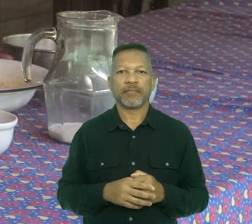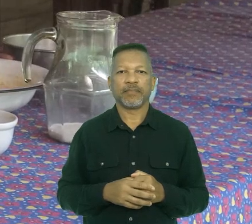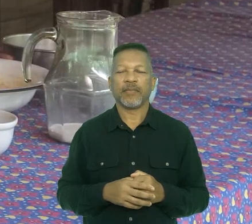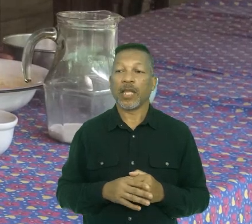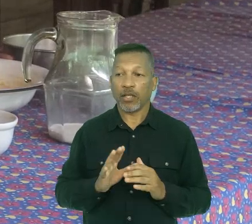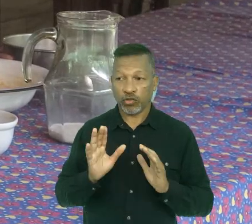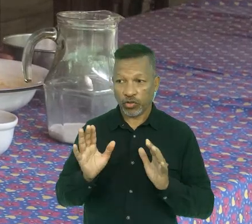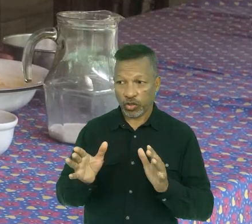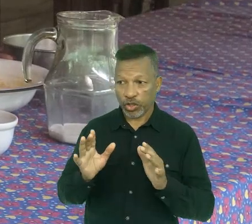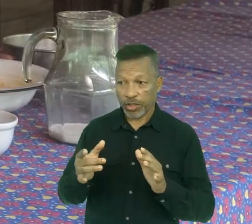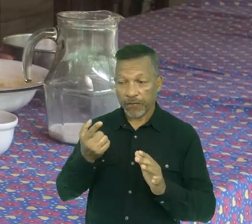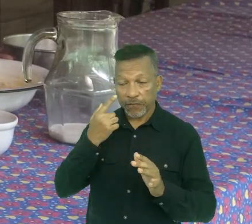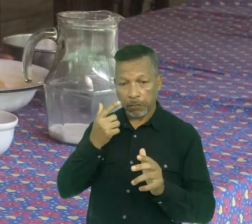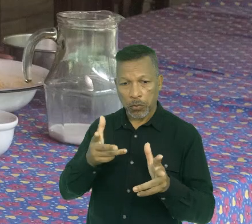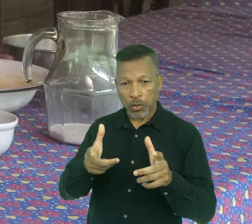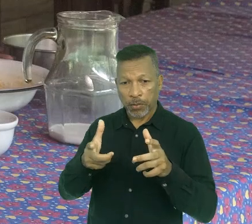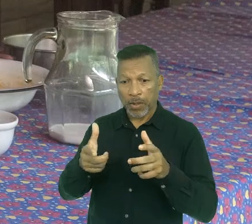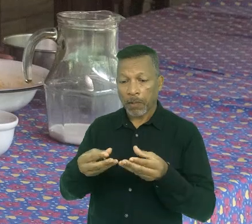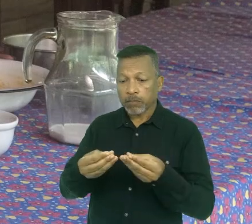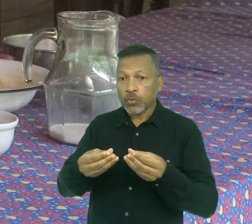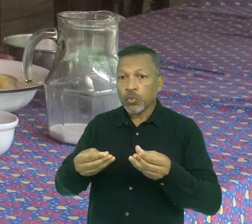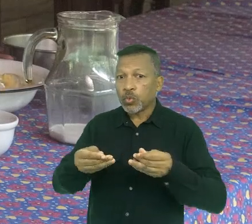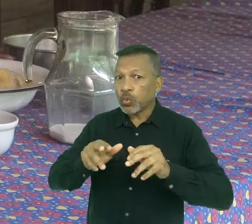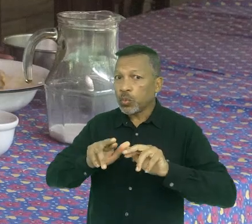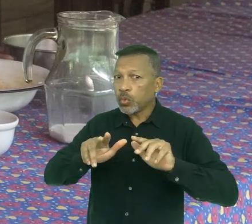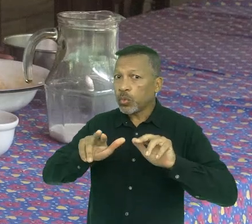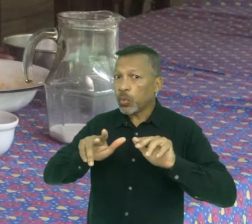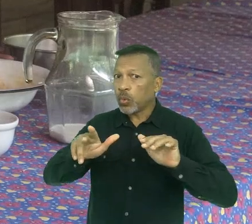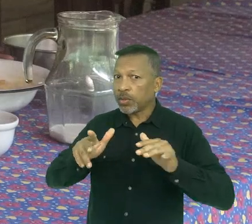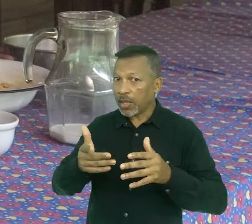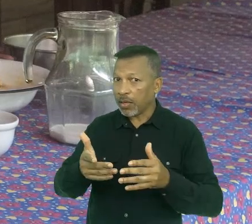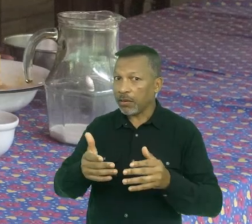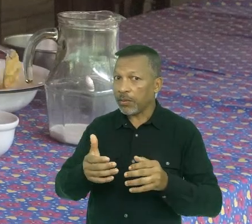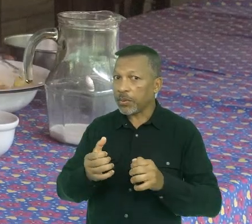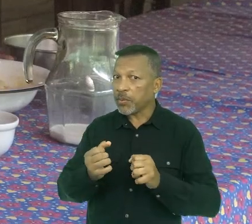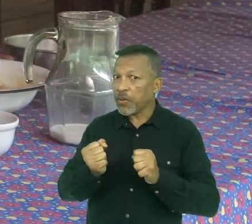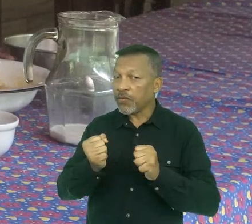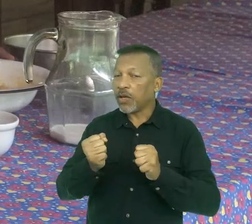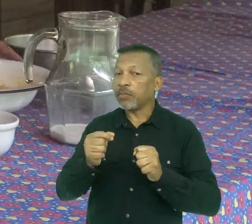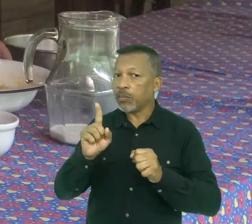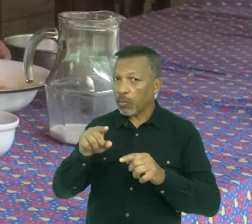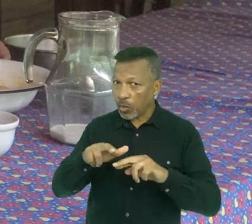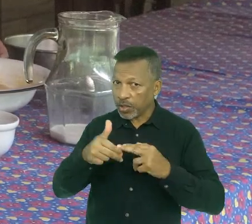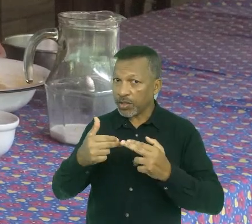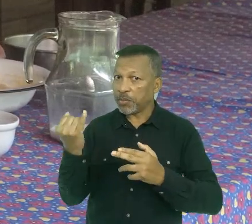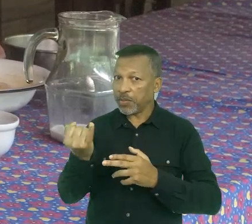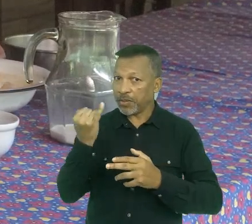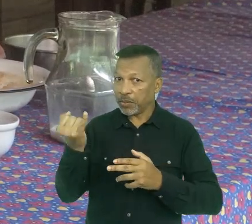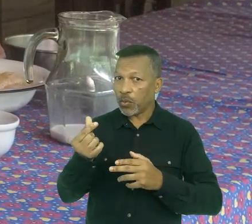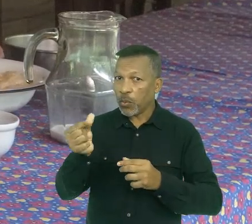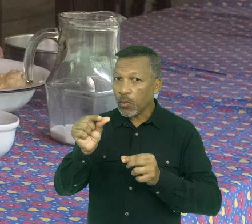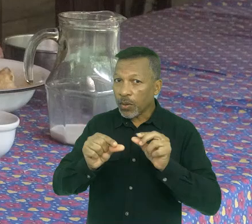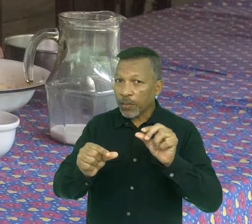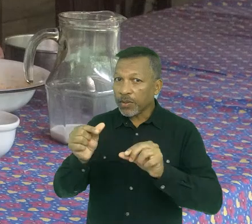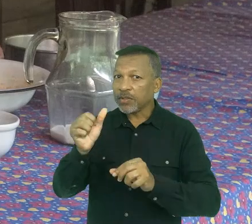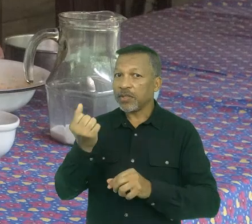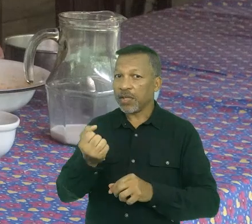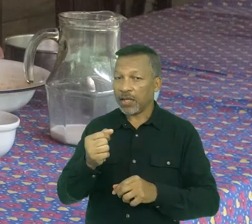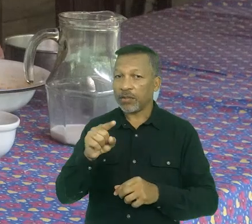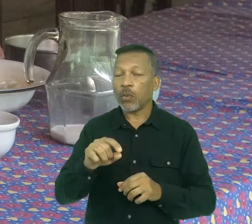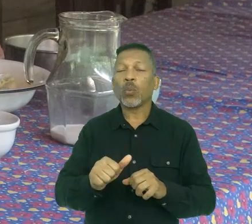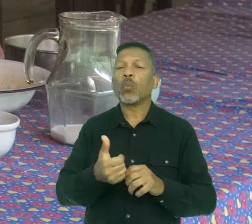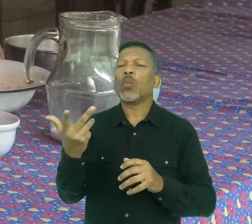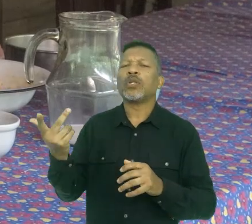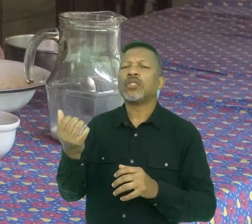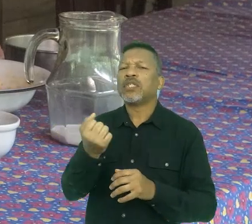Aí a gente já percebe que a textura já está tomando uma forma diferente. Por isso que é importante colocar aquele pouquinho de leite, né? Qual a quantidade de